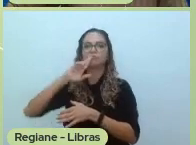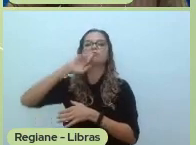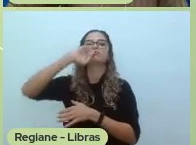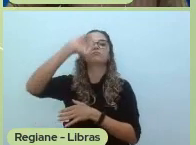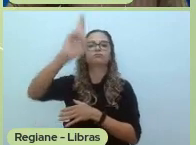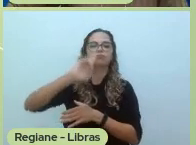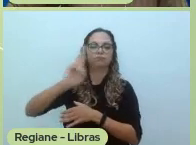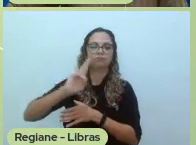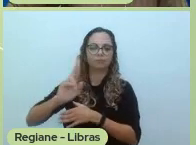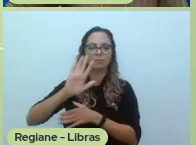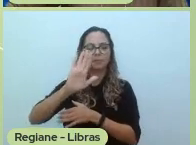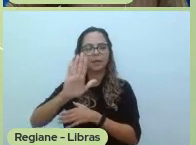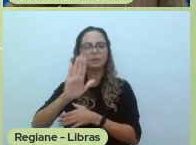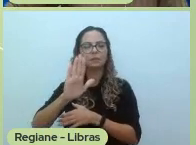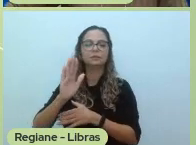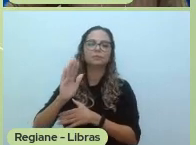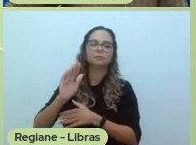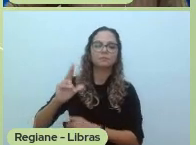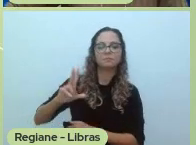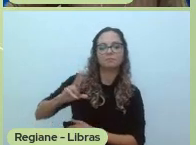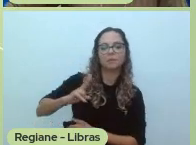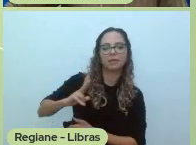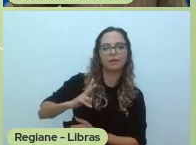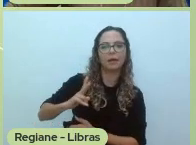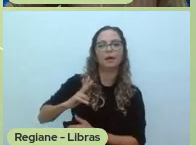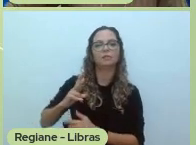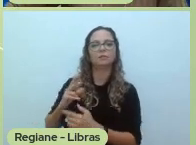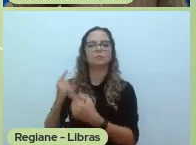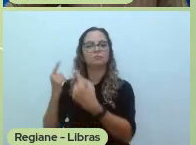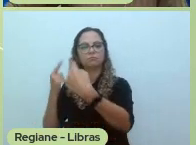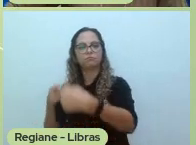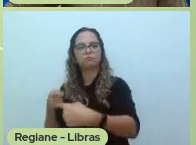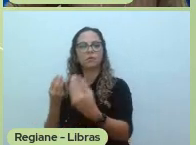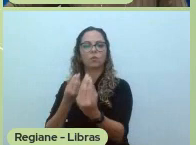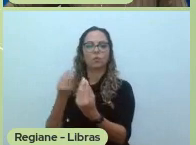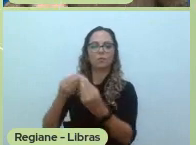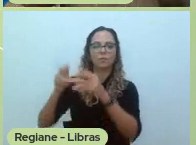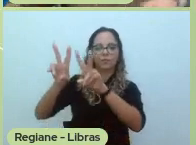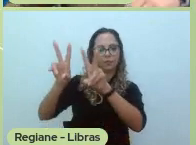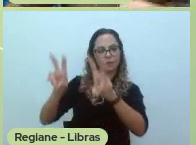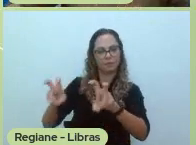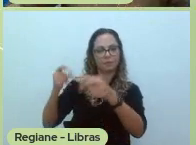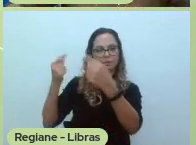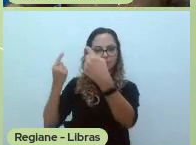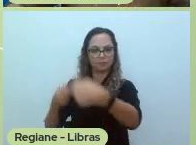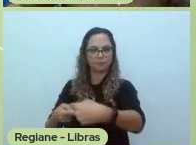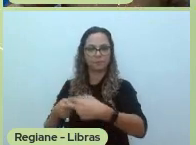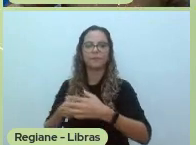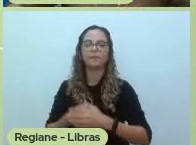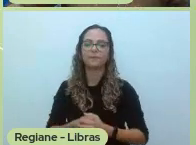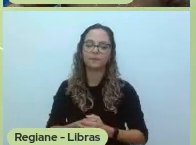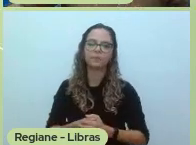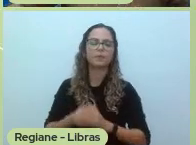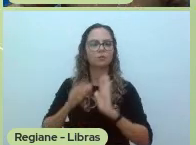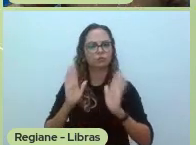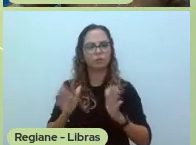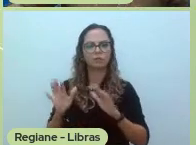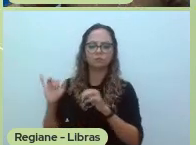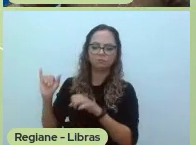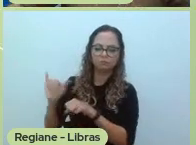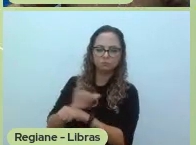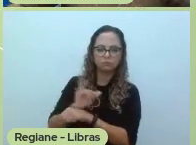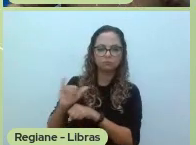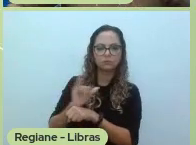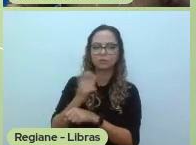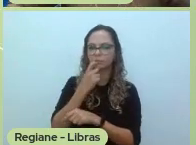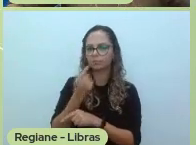buscam para o privado para tratar aquele tema que foi colocado. Tivemos algumas ações, algumas questões